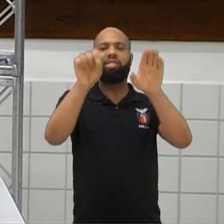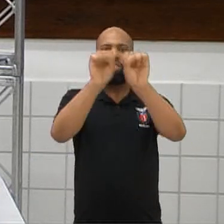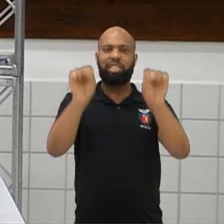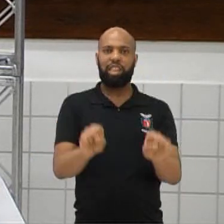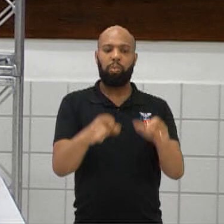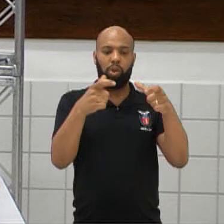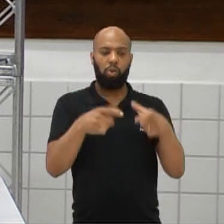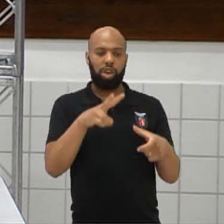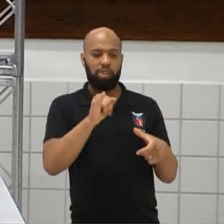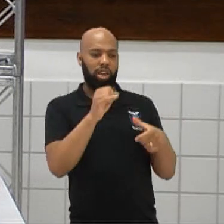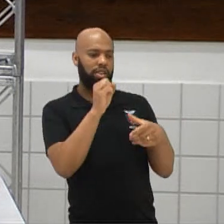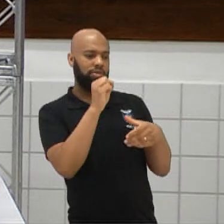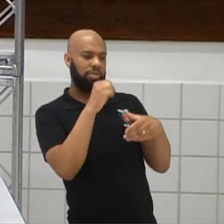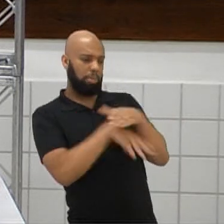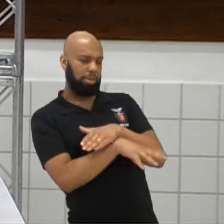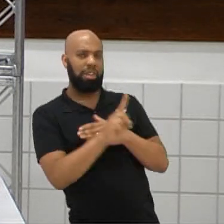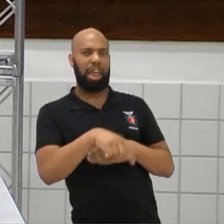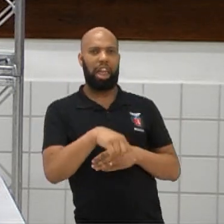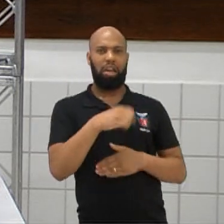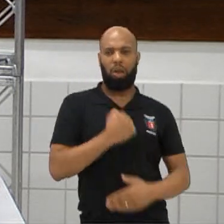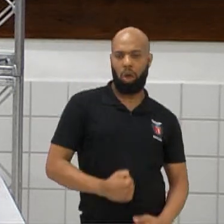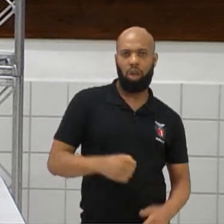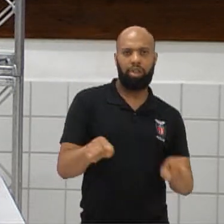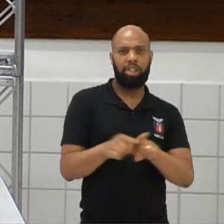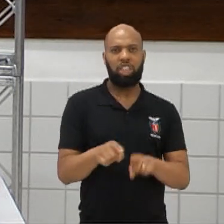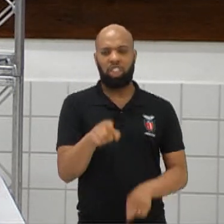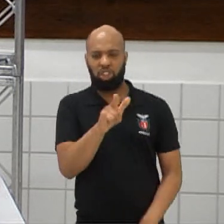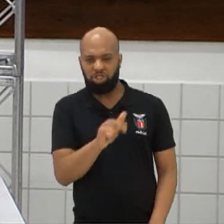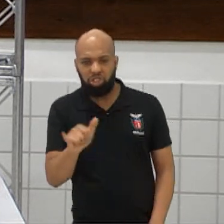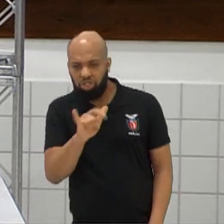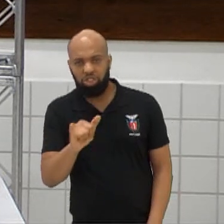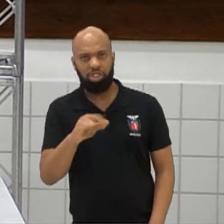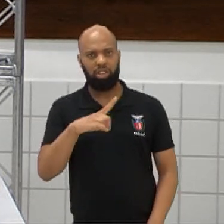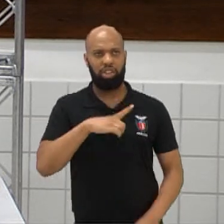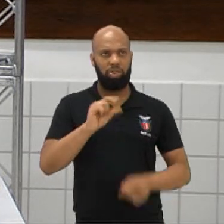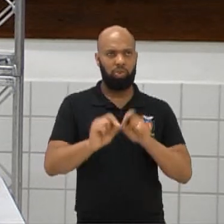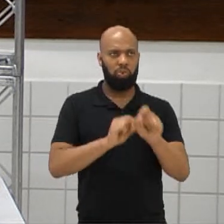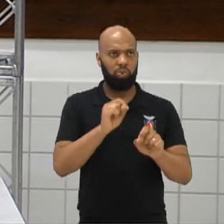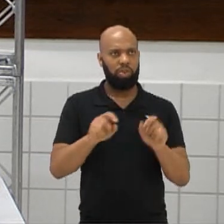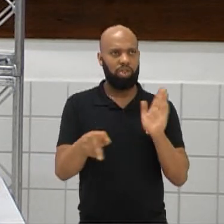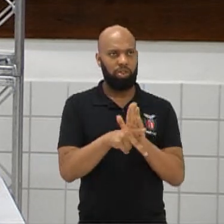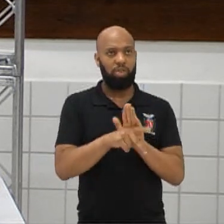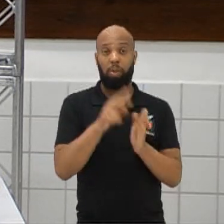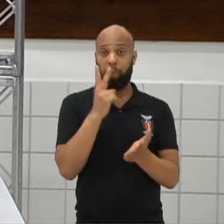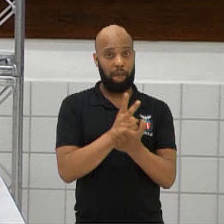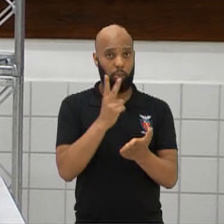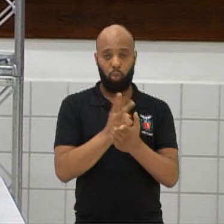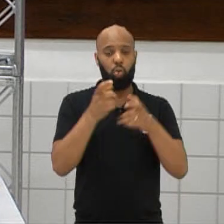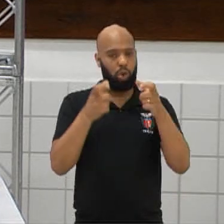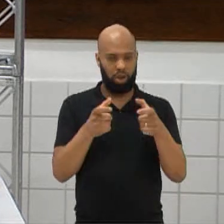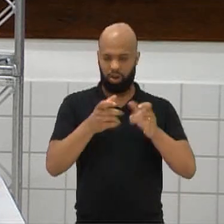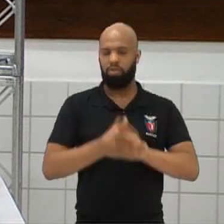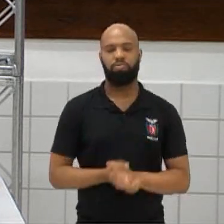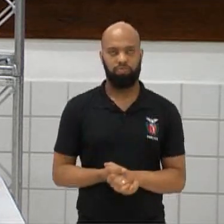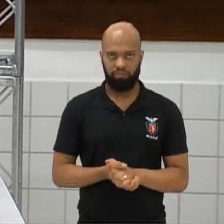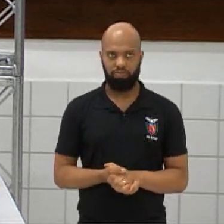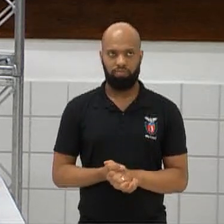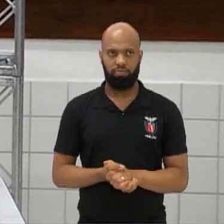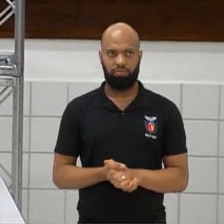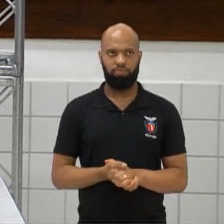excretor e o sistema reprodutor, ele vai eliminar aqui, vai ser eliminado pela cloaca. Tá?